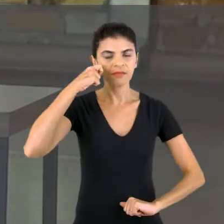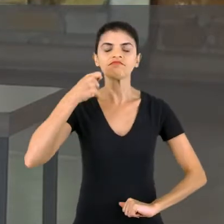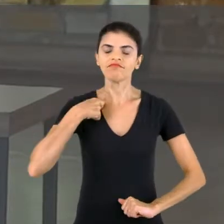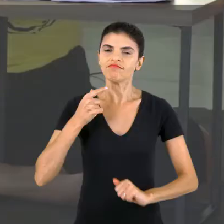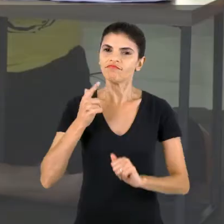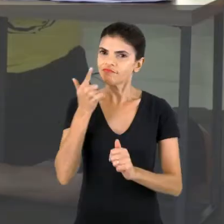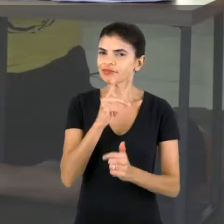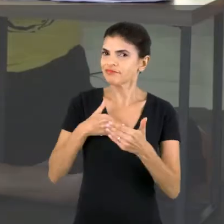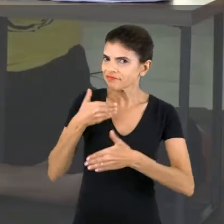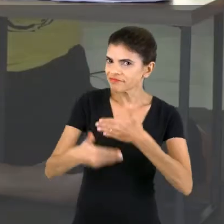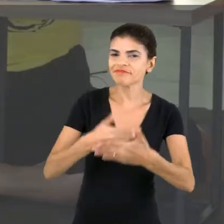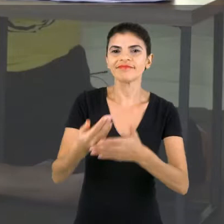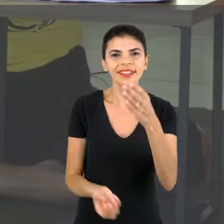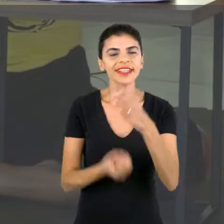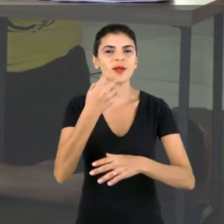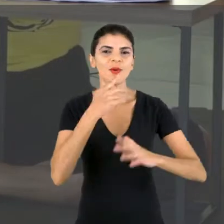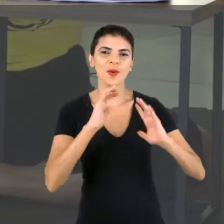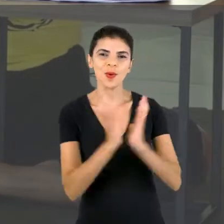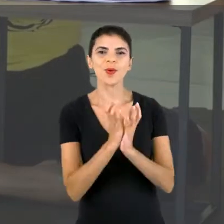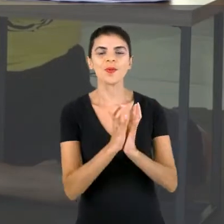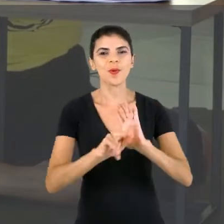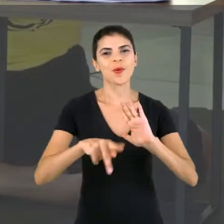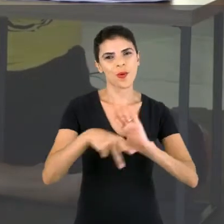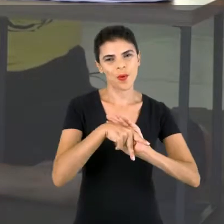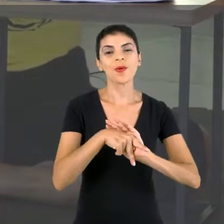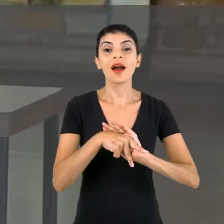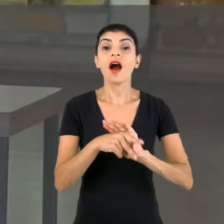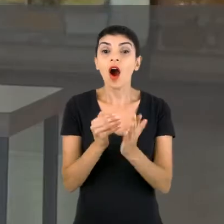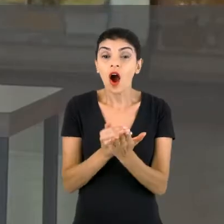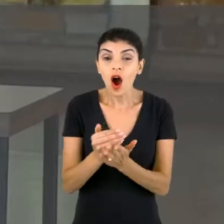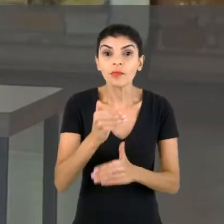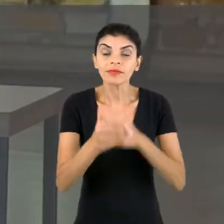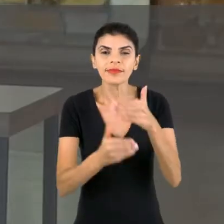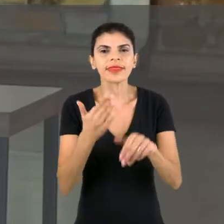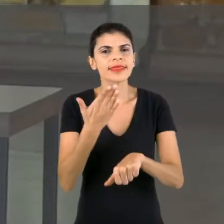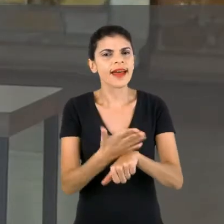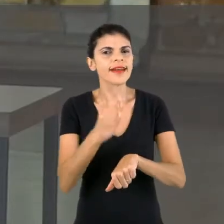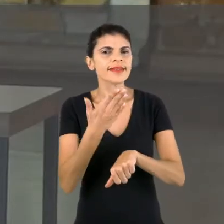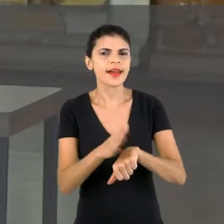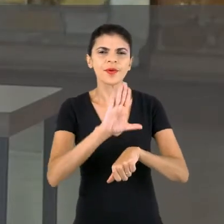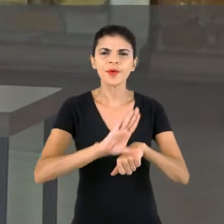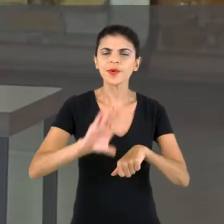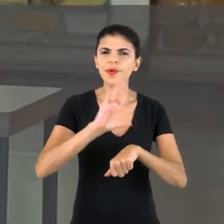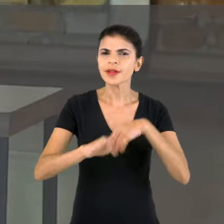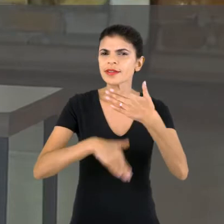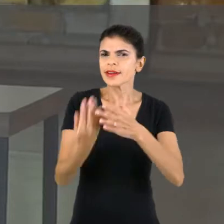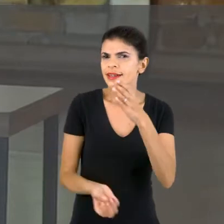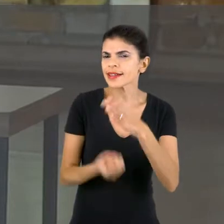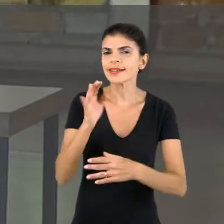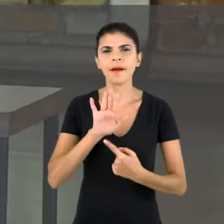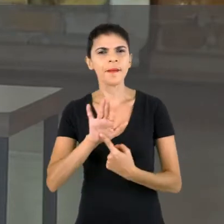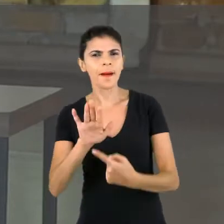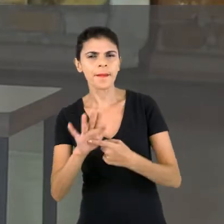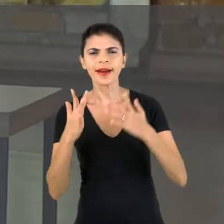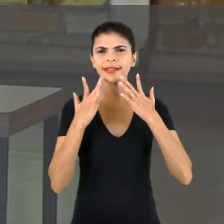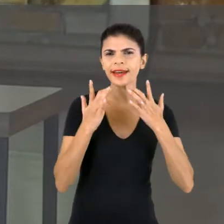gente falou, não, vamos seguir junto, vamos construir uma companhia. E a gente já começa assim, a gente começa treinando e já termina